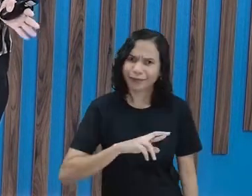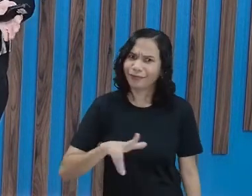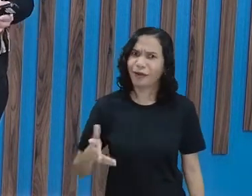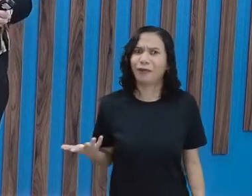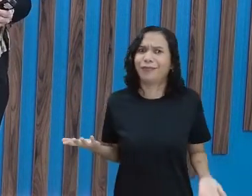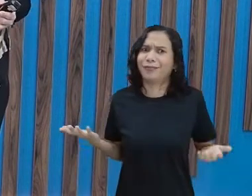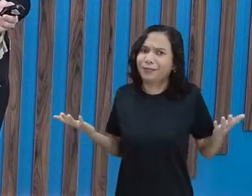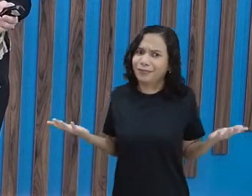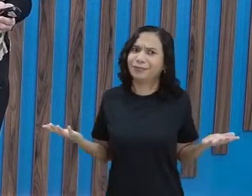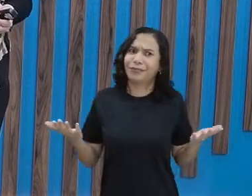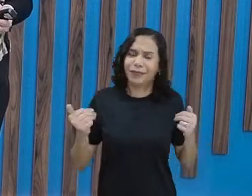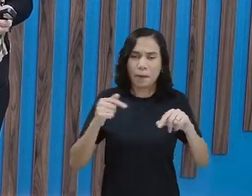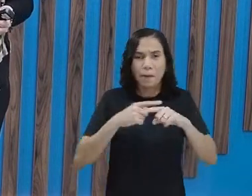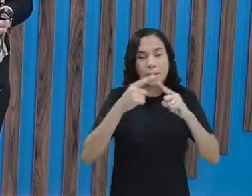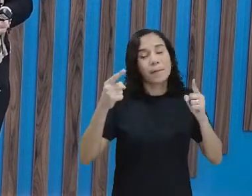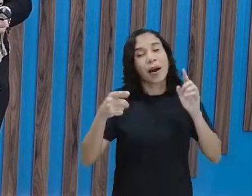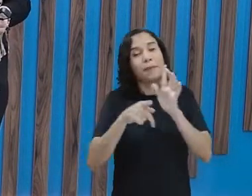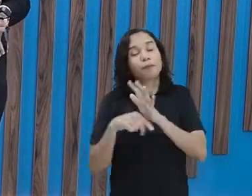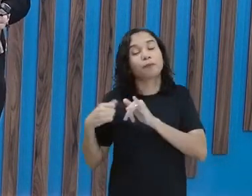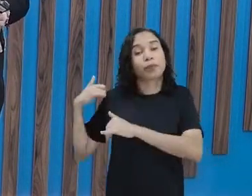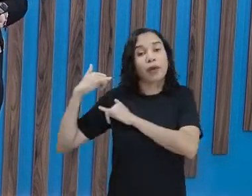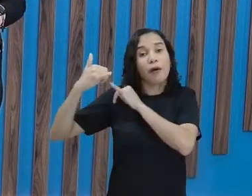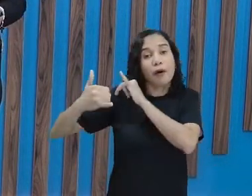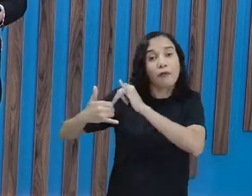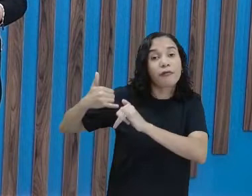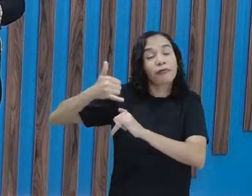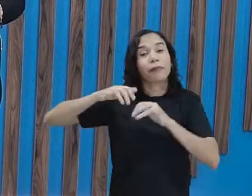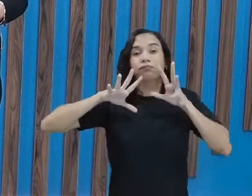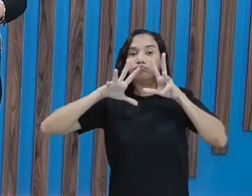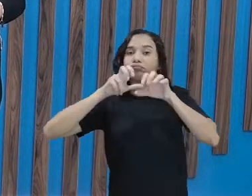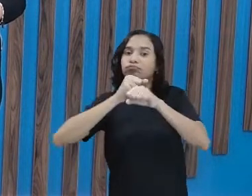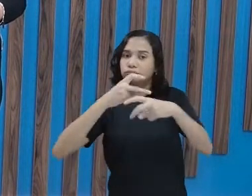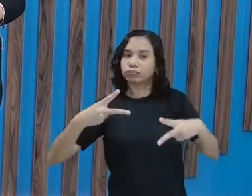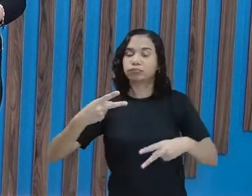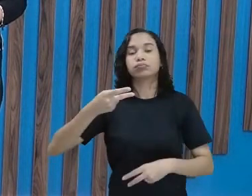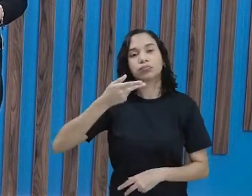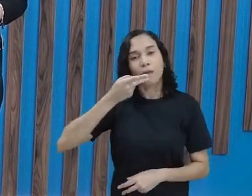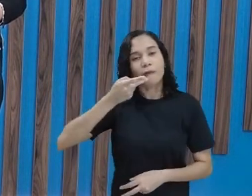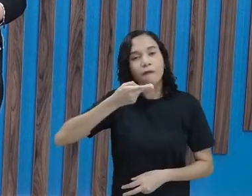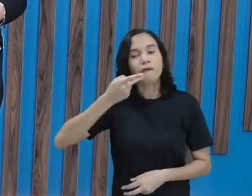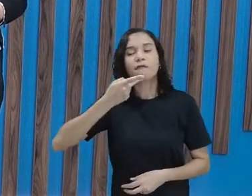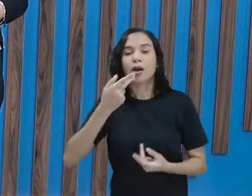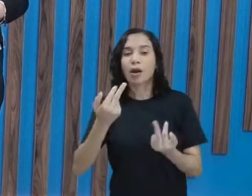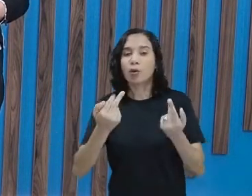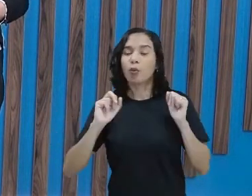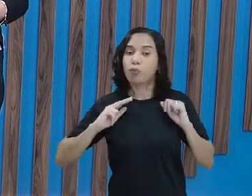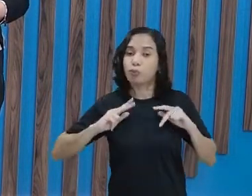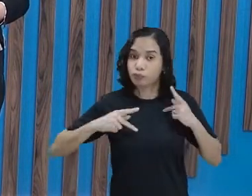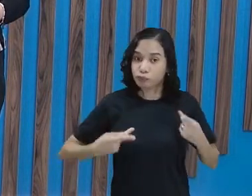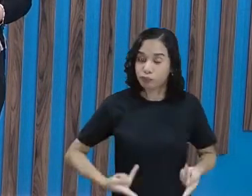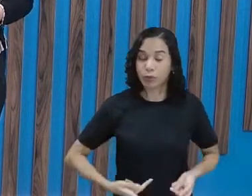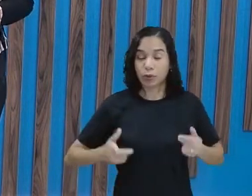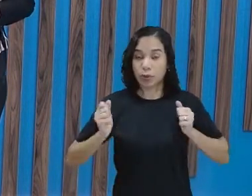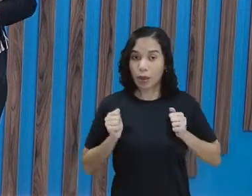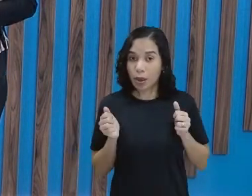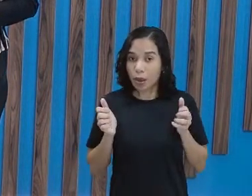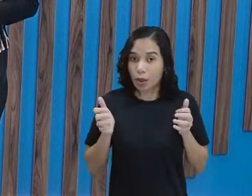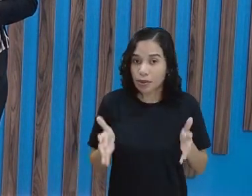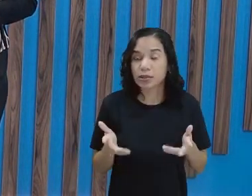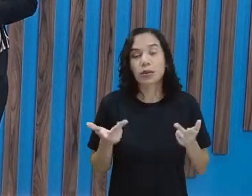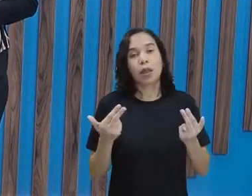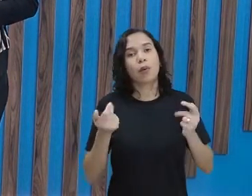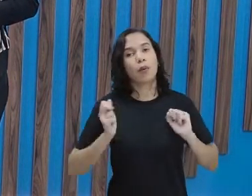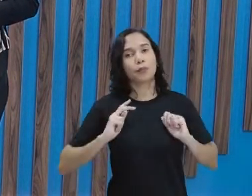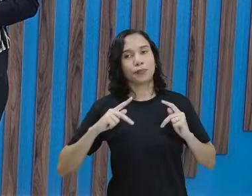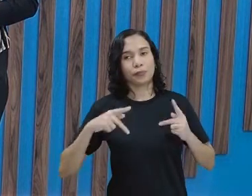é? Já na fábula, os animais falam como seres humanos, agem como seres humanos,